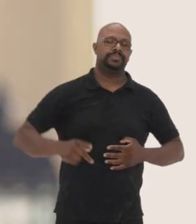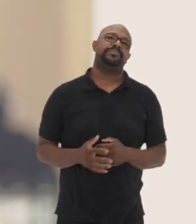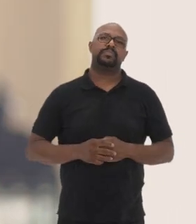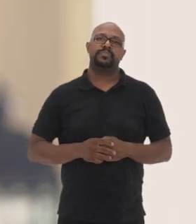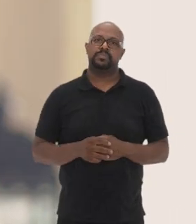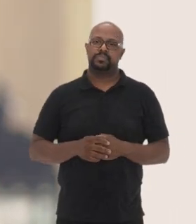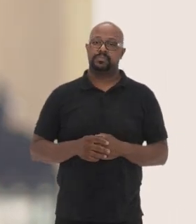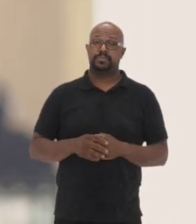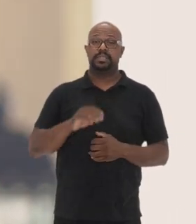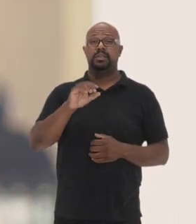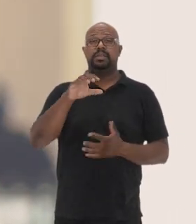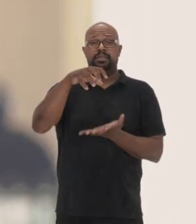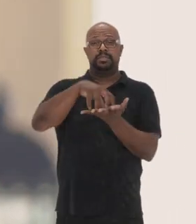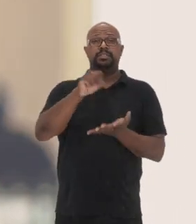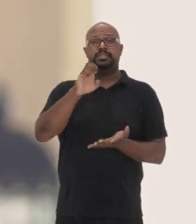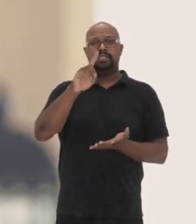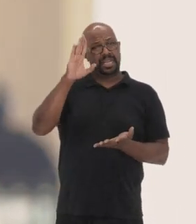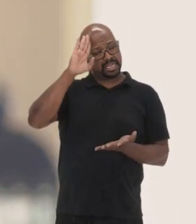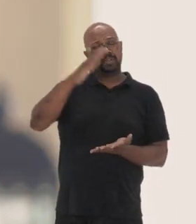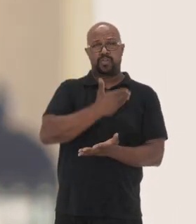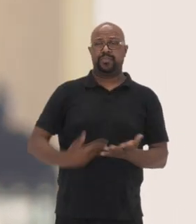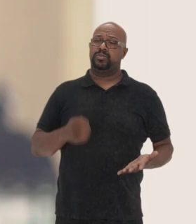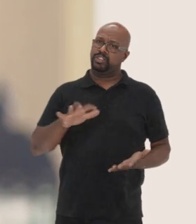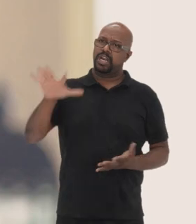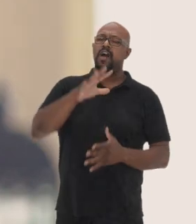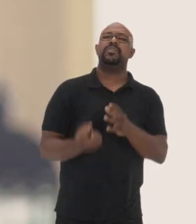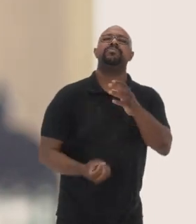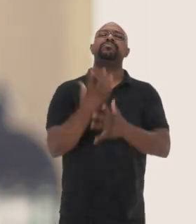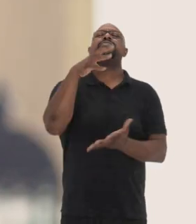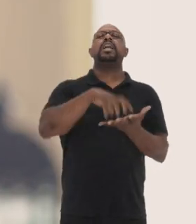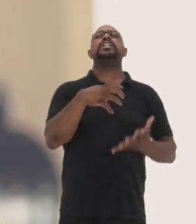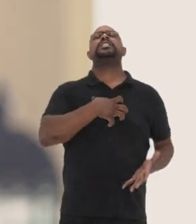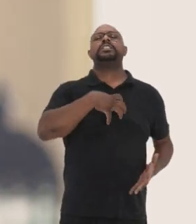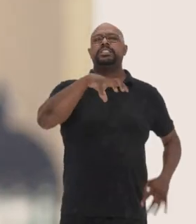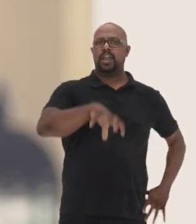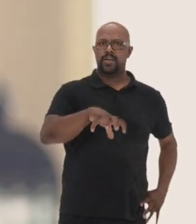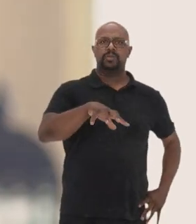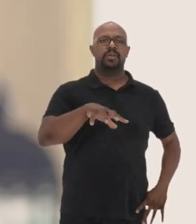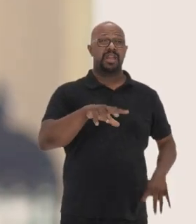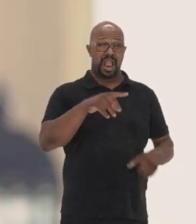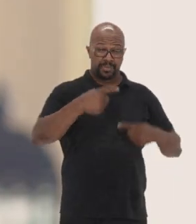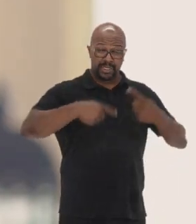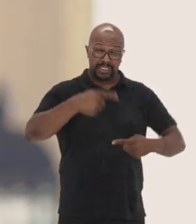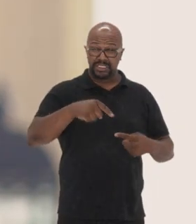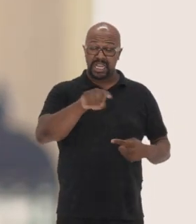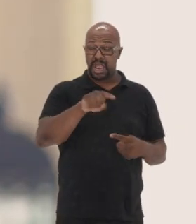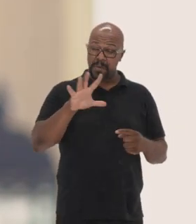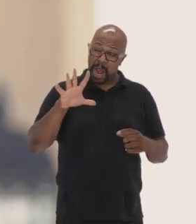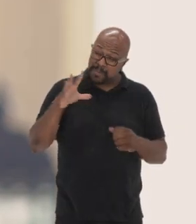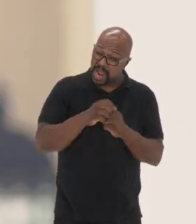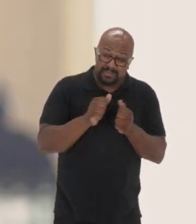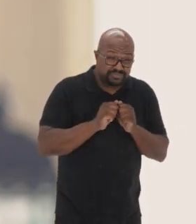a sede do governo geral Por Exemplo foi fundada em Salvador e a política colonizadora se irradiava principalmente